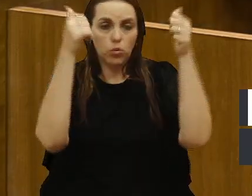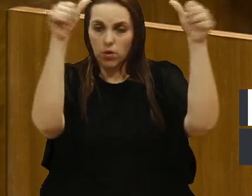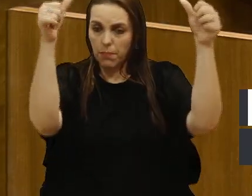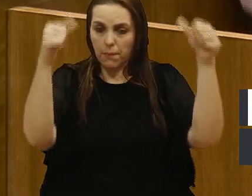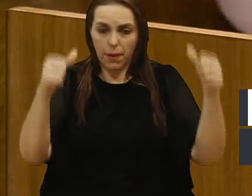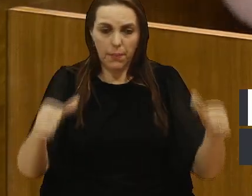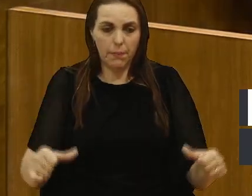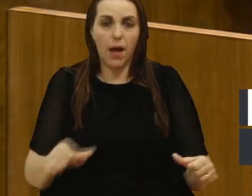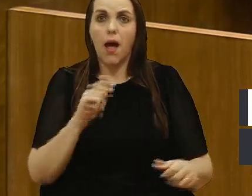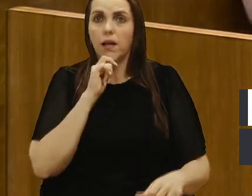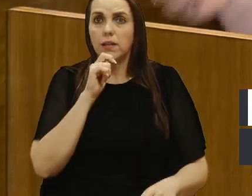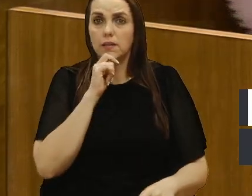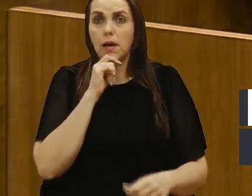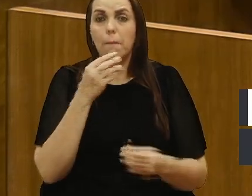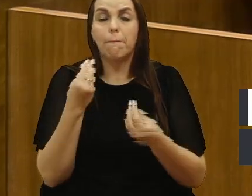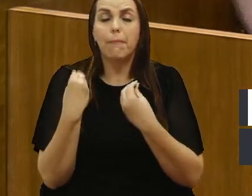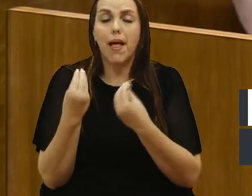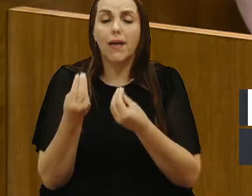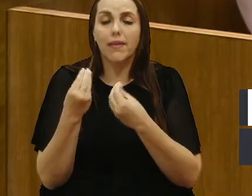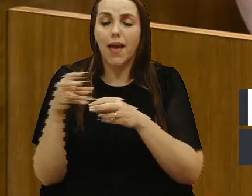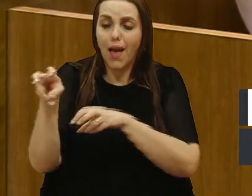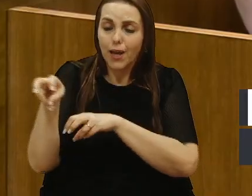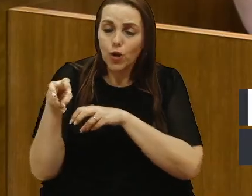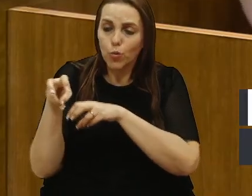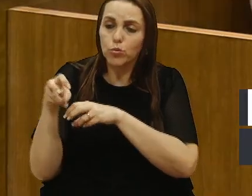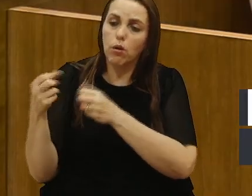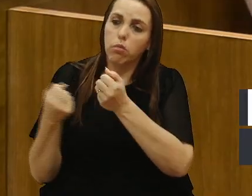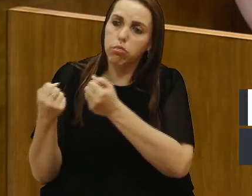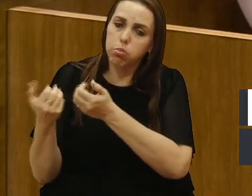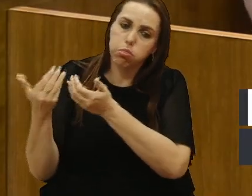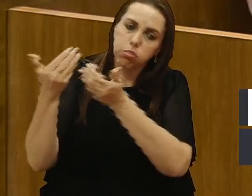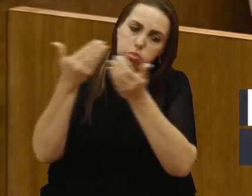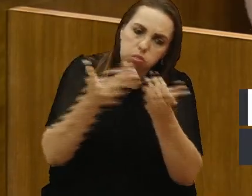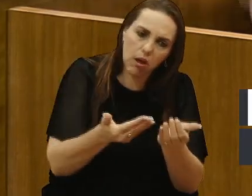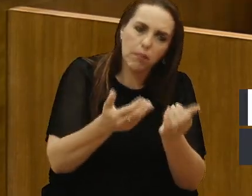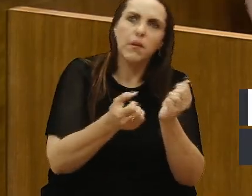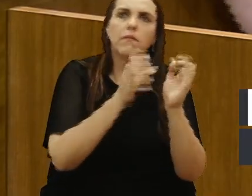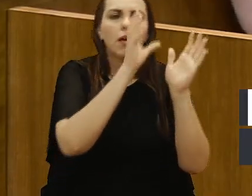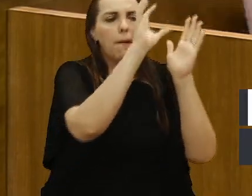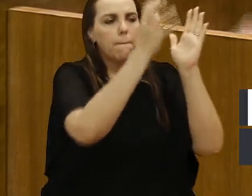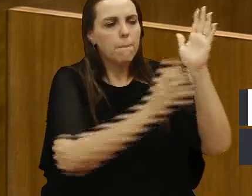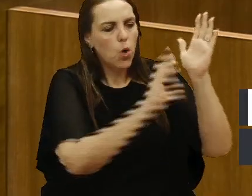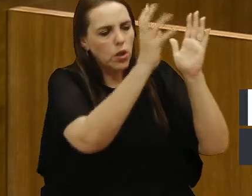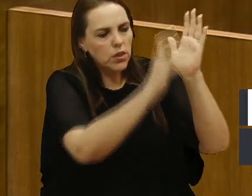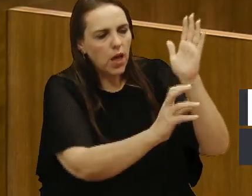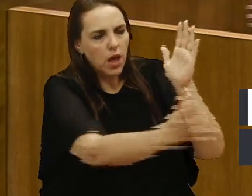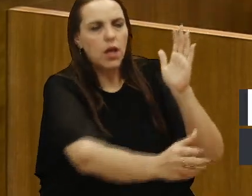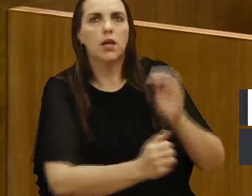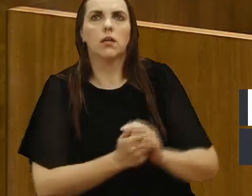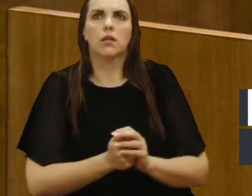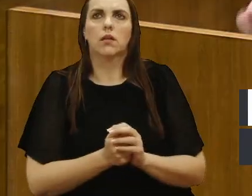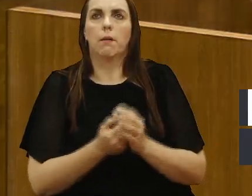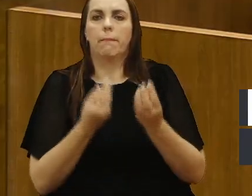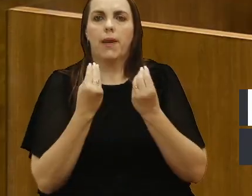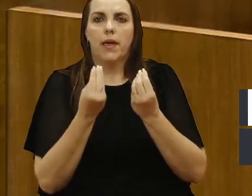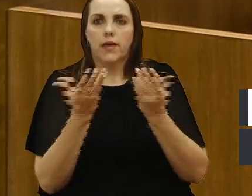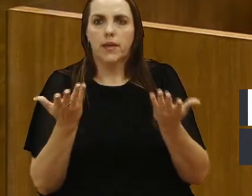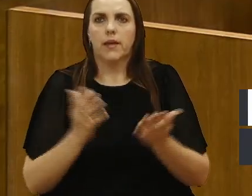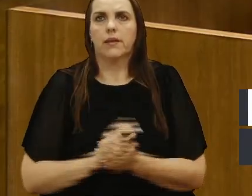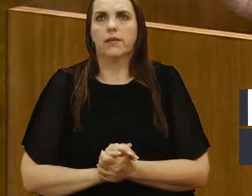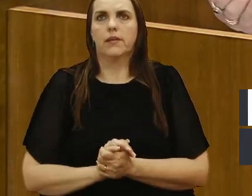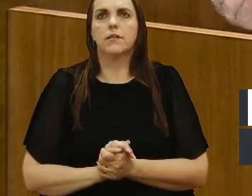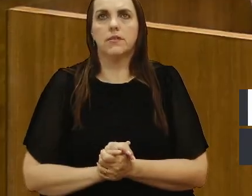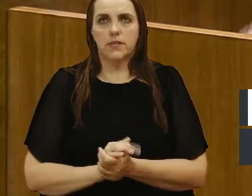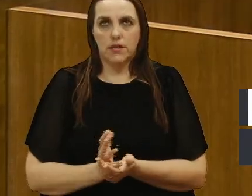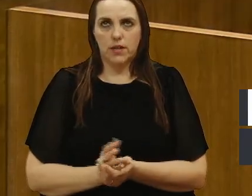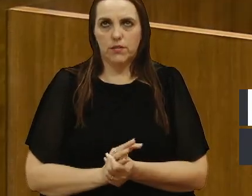os agricultores saírem do interior para vir expor? Para quê? Se nós estamos em safra